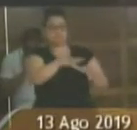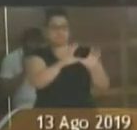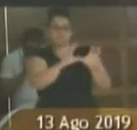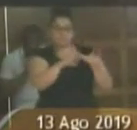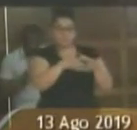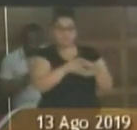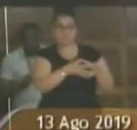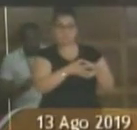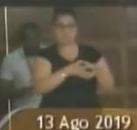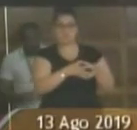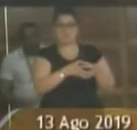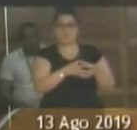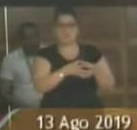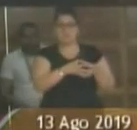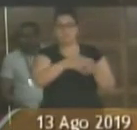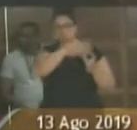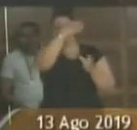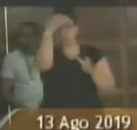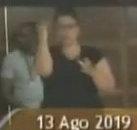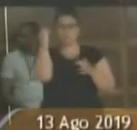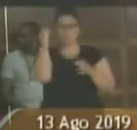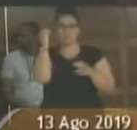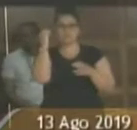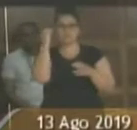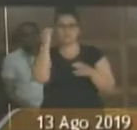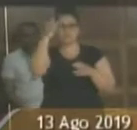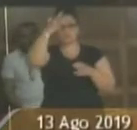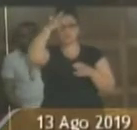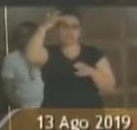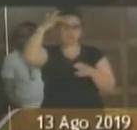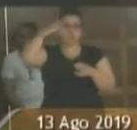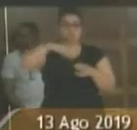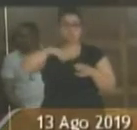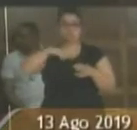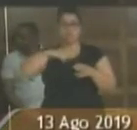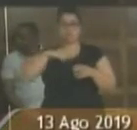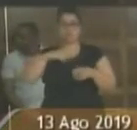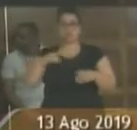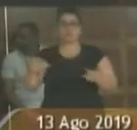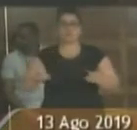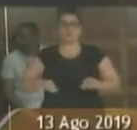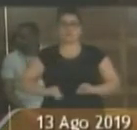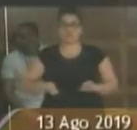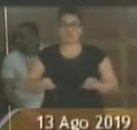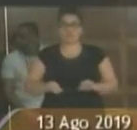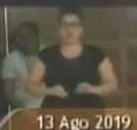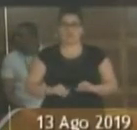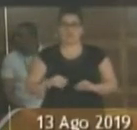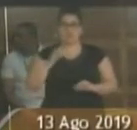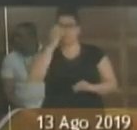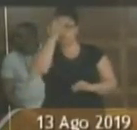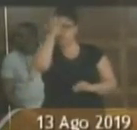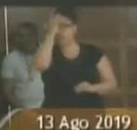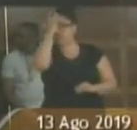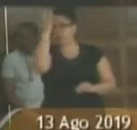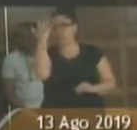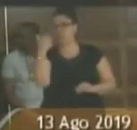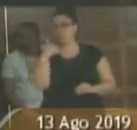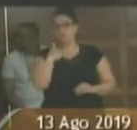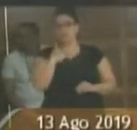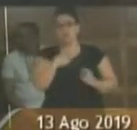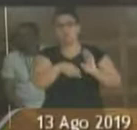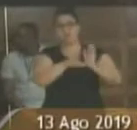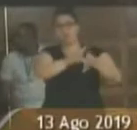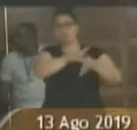coletivo, esquece o povo que está sofrendo. É muito fácil para mim, como eu já disse dessa